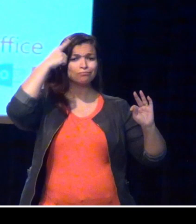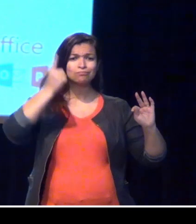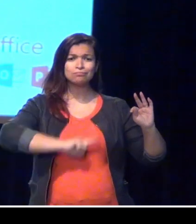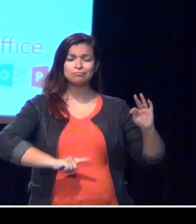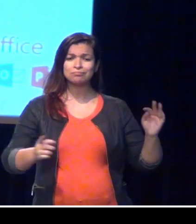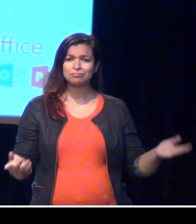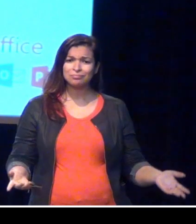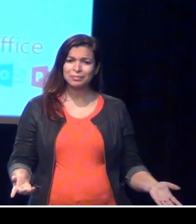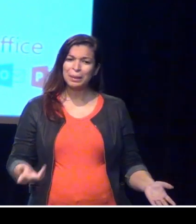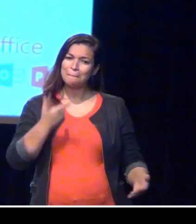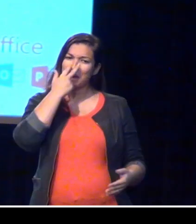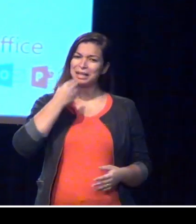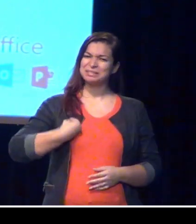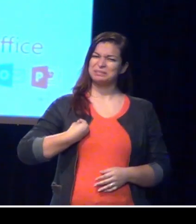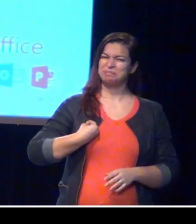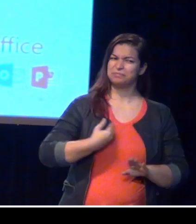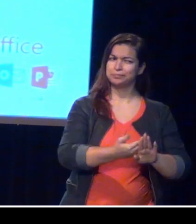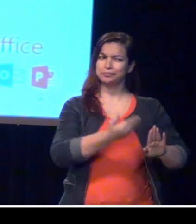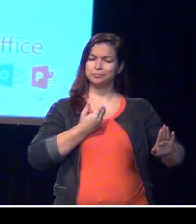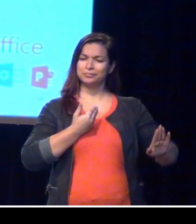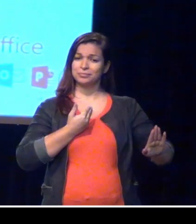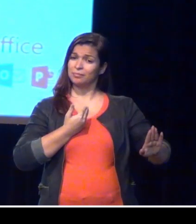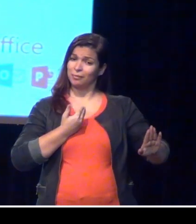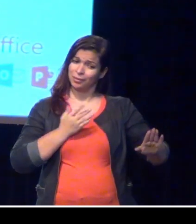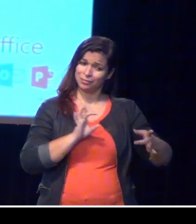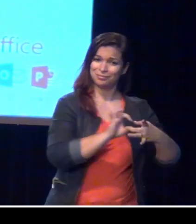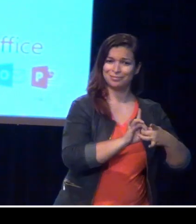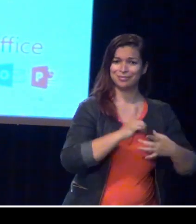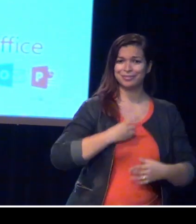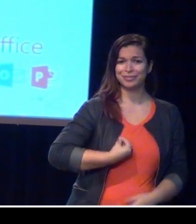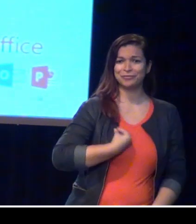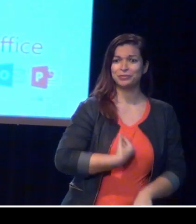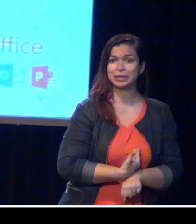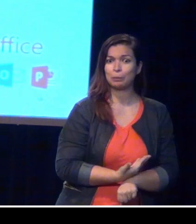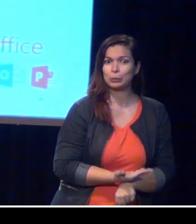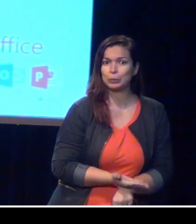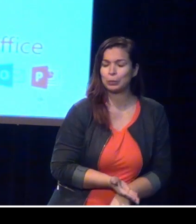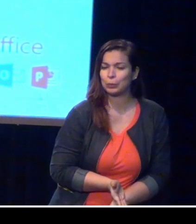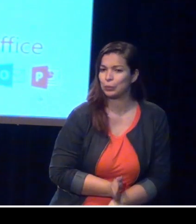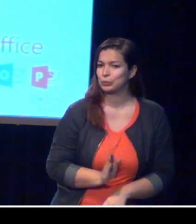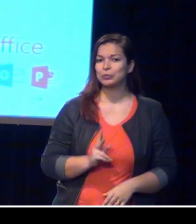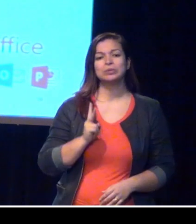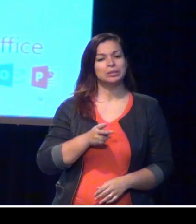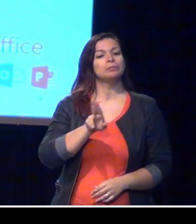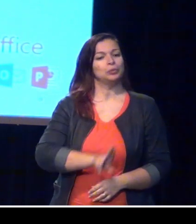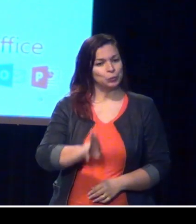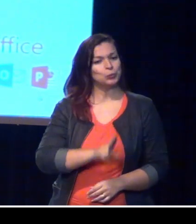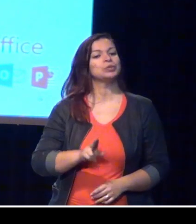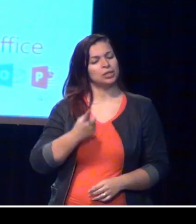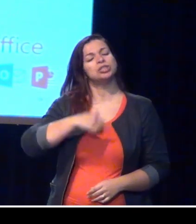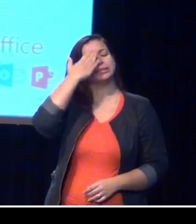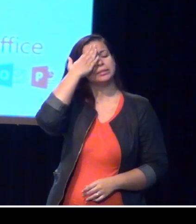muito distante da nossa realidade. Mas nós usamos ela o tempo todo e nós sabemos usar, sim.